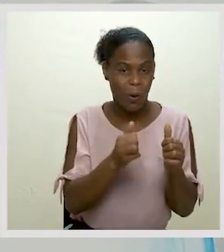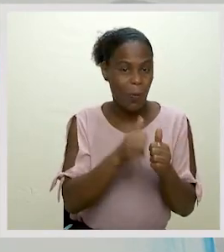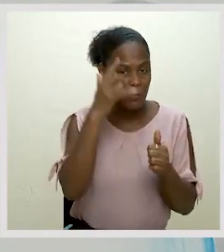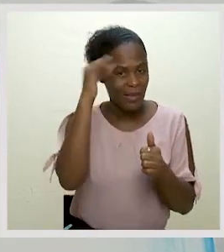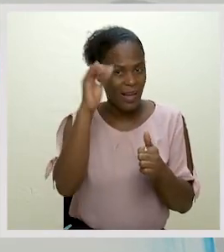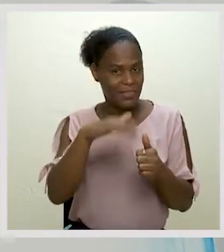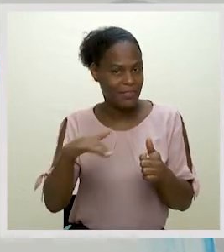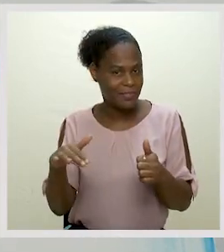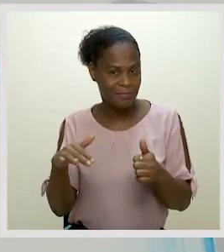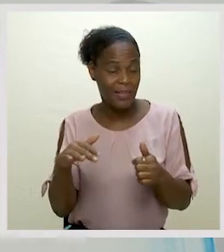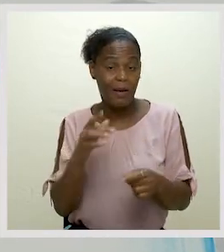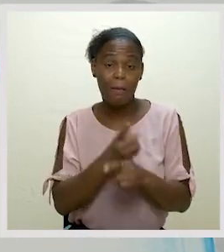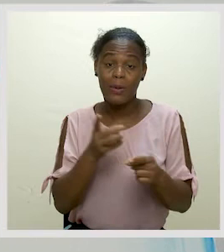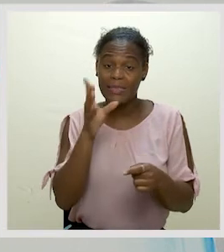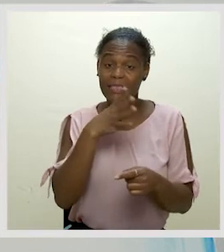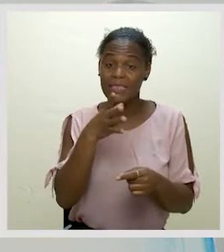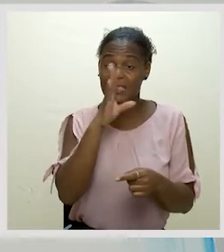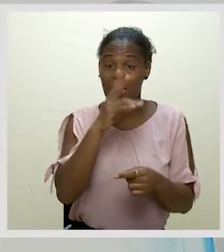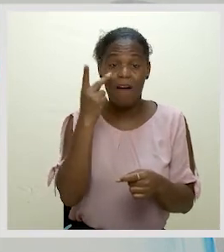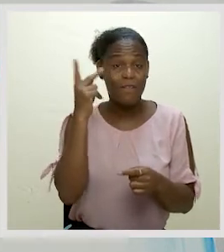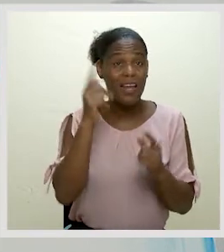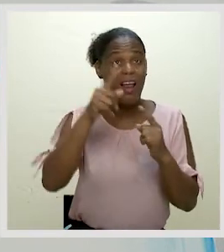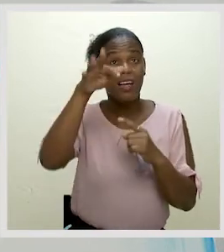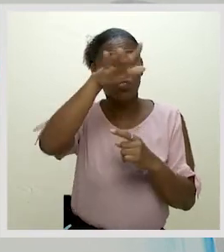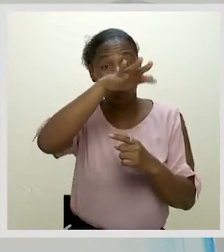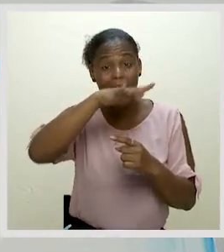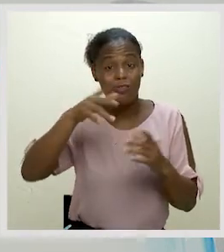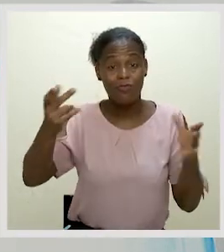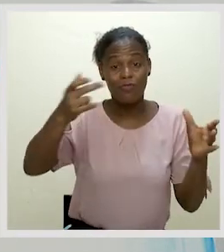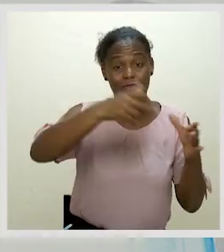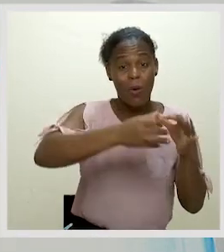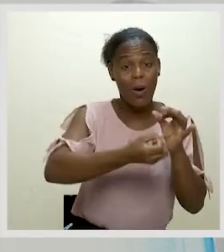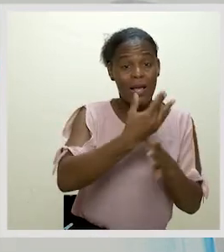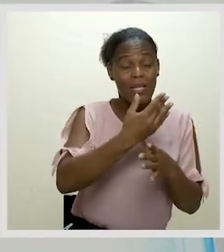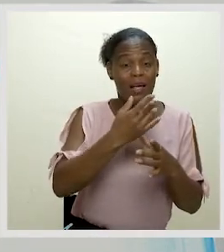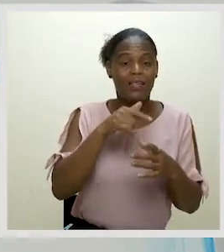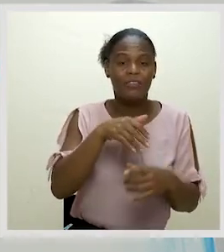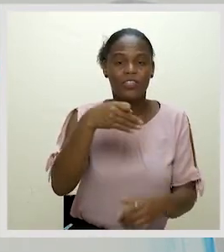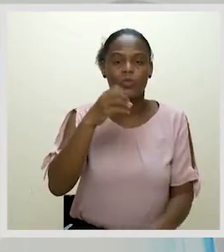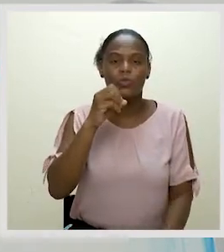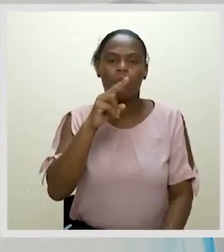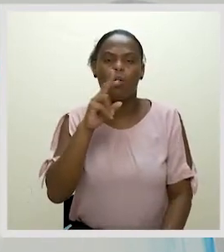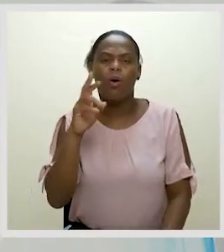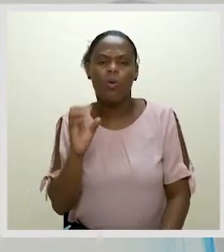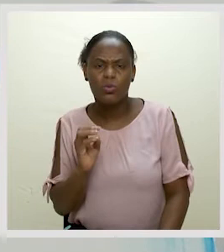científicas. Se a vida veio do espaço através de